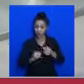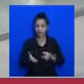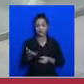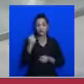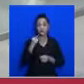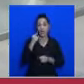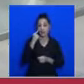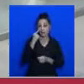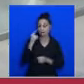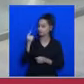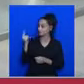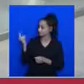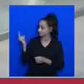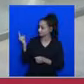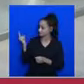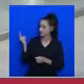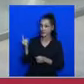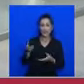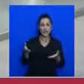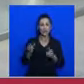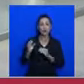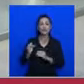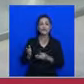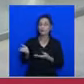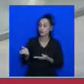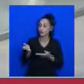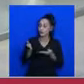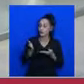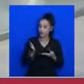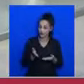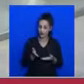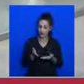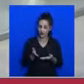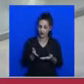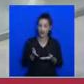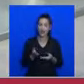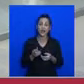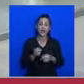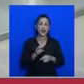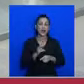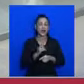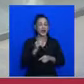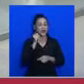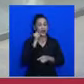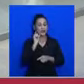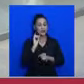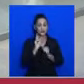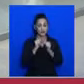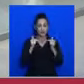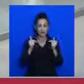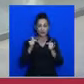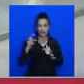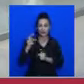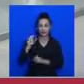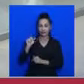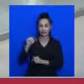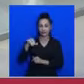lá, nós vamos convidar agora, o nosso sorteio foi validado, e nós vamos convidar a nossa garota da sorte,